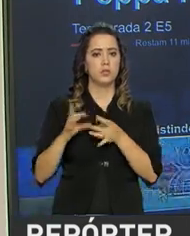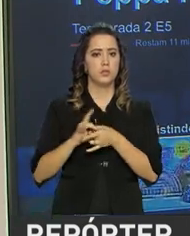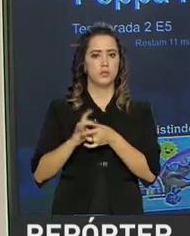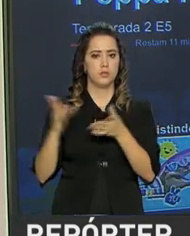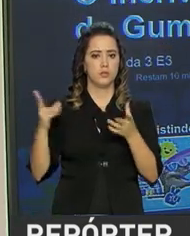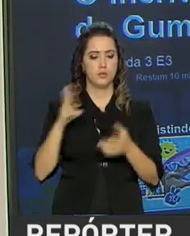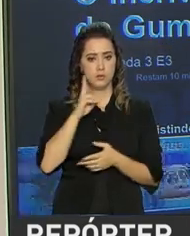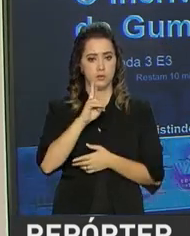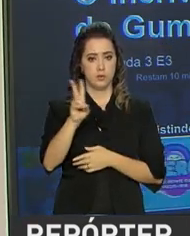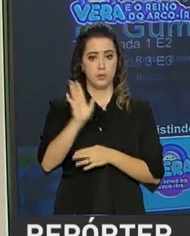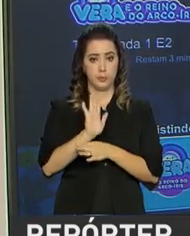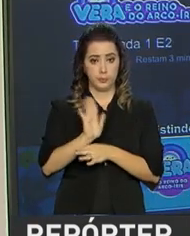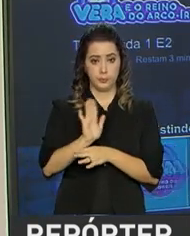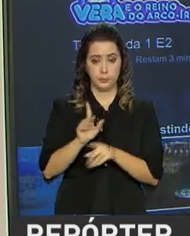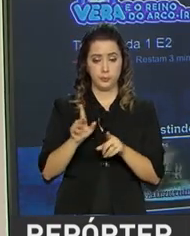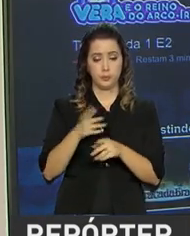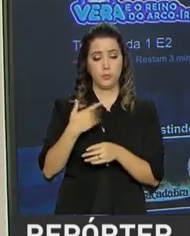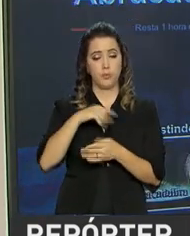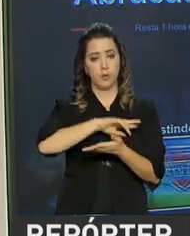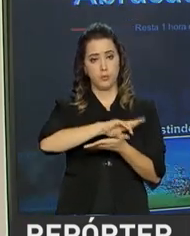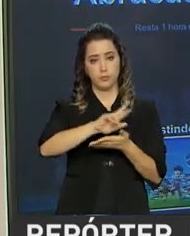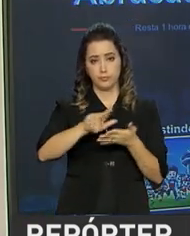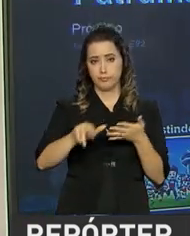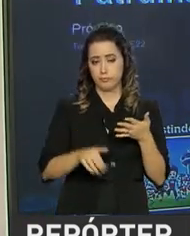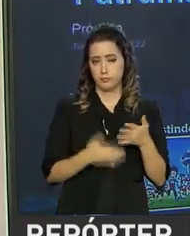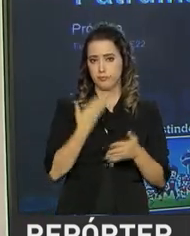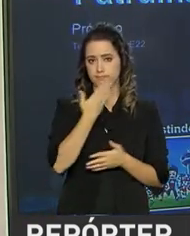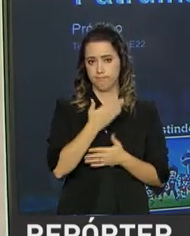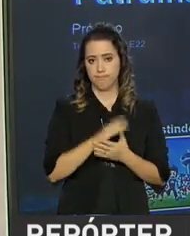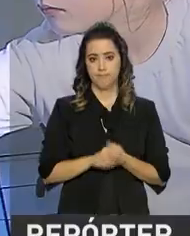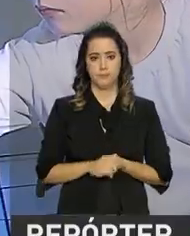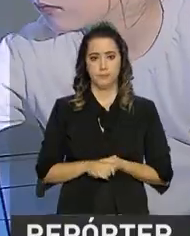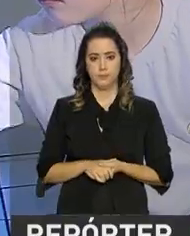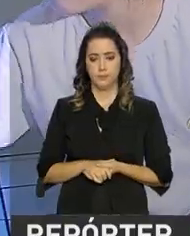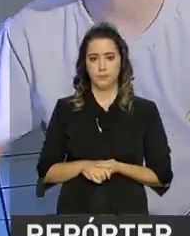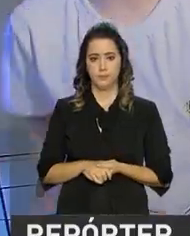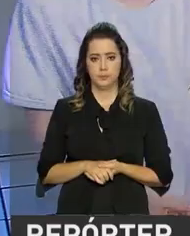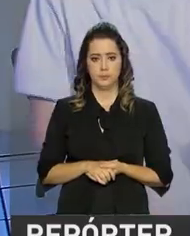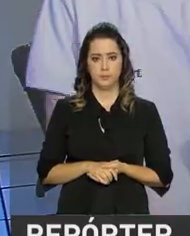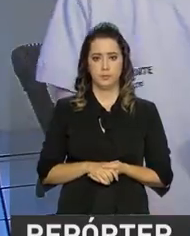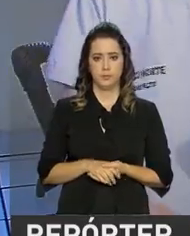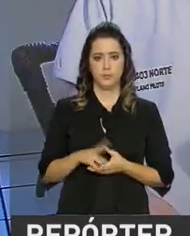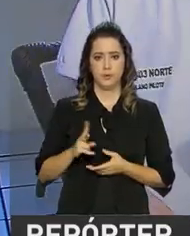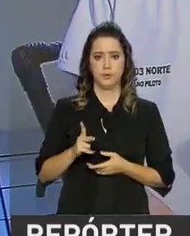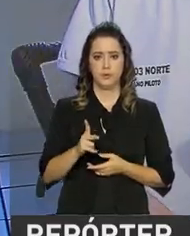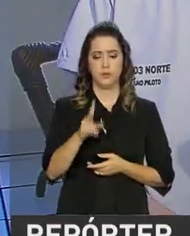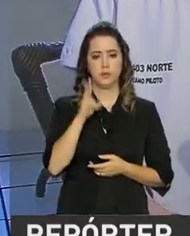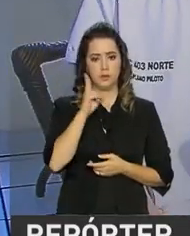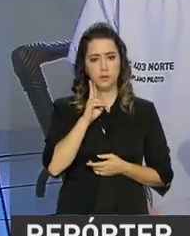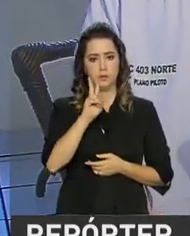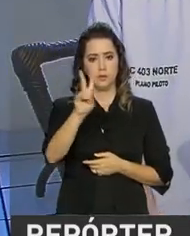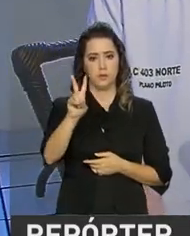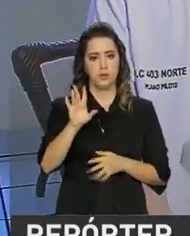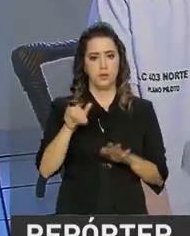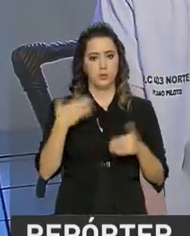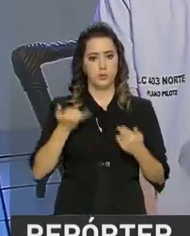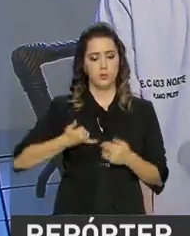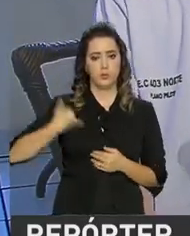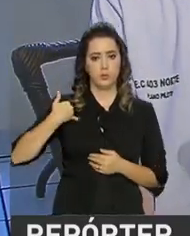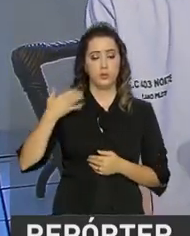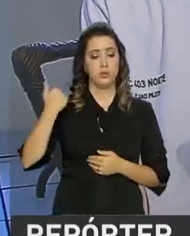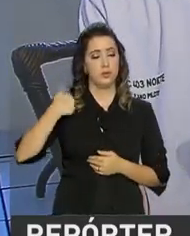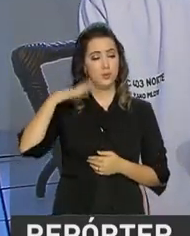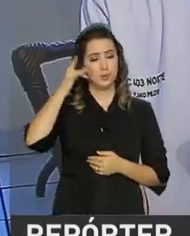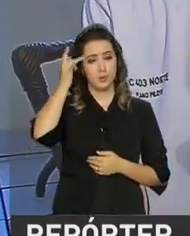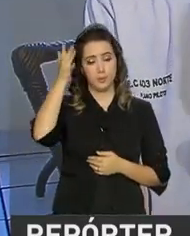que assistam um desenho, um filme ou um vídeo na internet. Eu presto atenção na classificação indicativa, é mais fácil